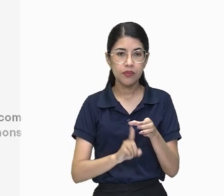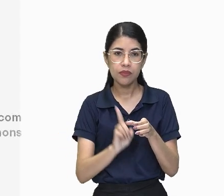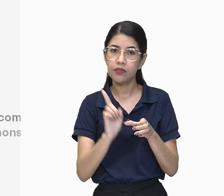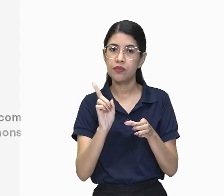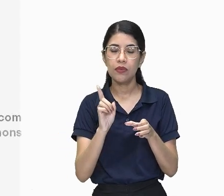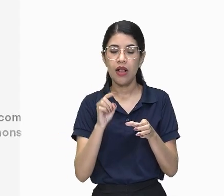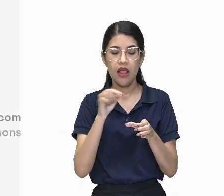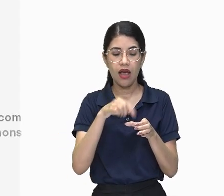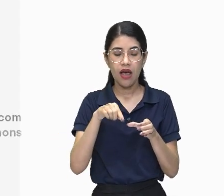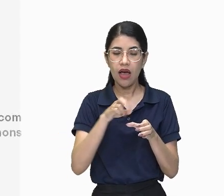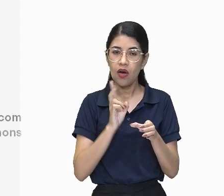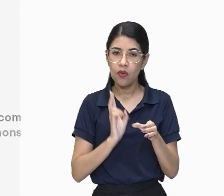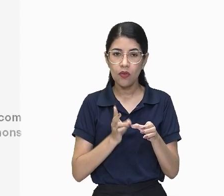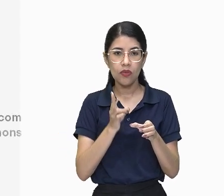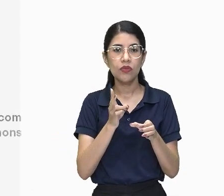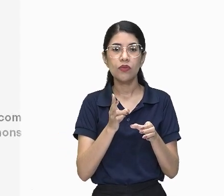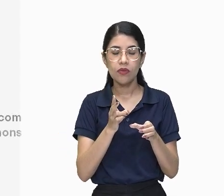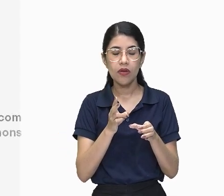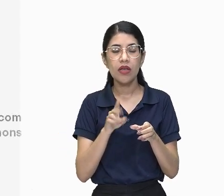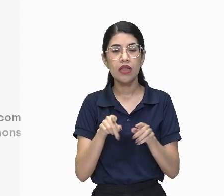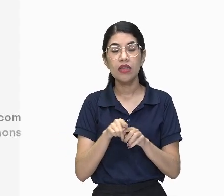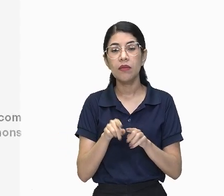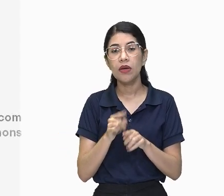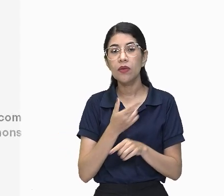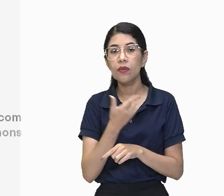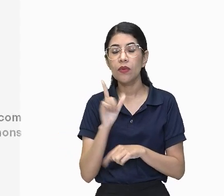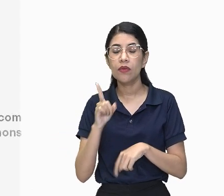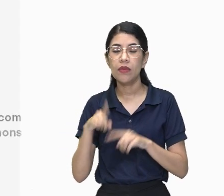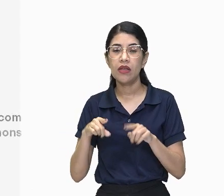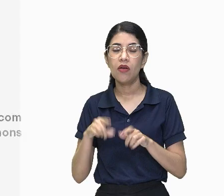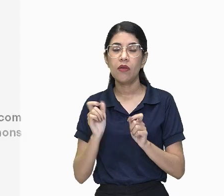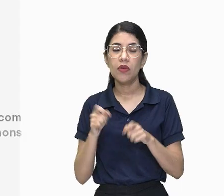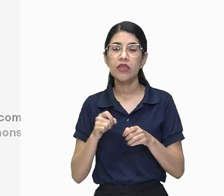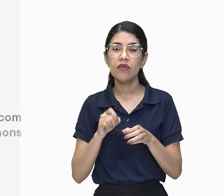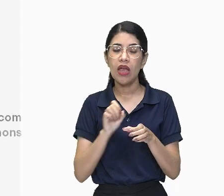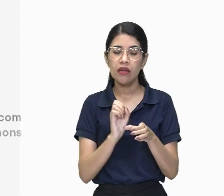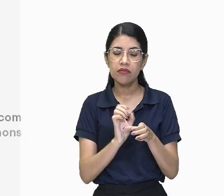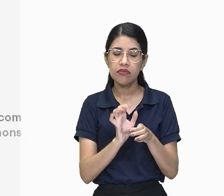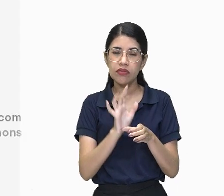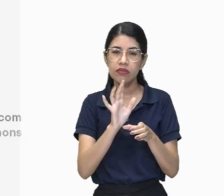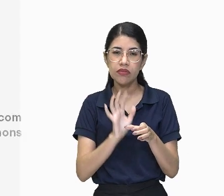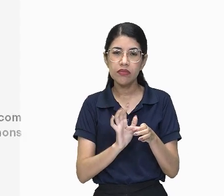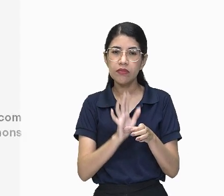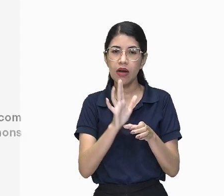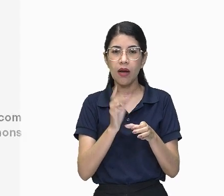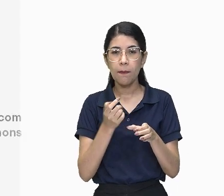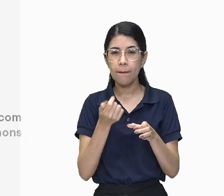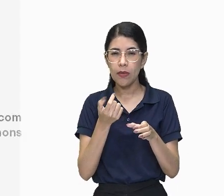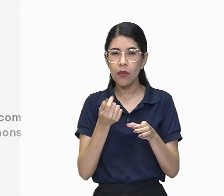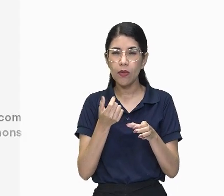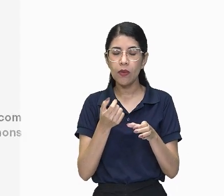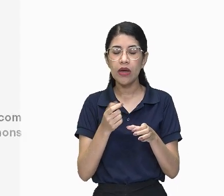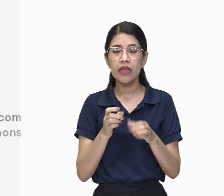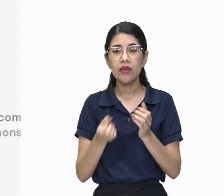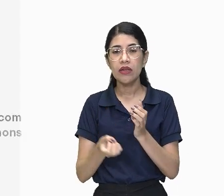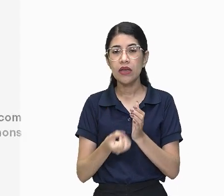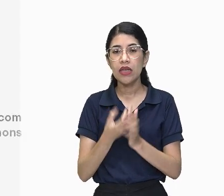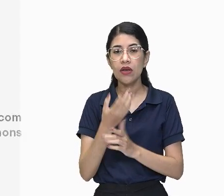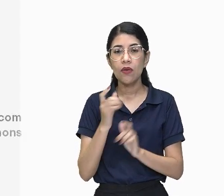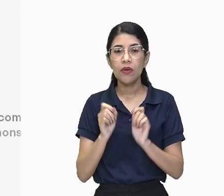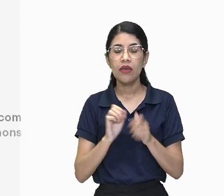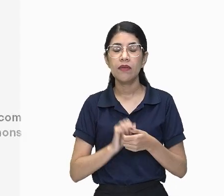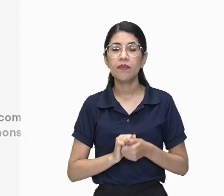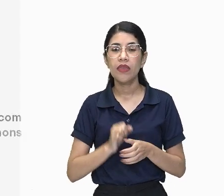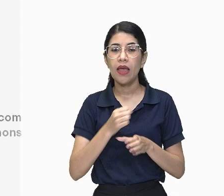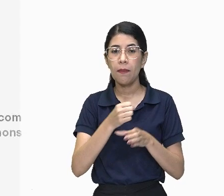de dentro da panela, e também criou um dispositivo para liberar um pouco da pressão de dentro dessa panela. E daí surgiu a panela